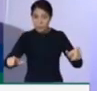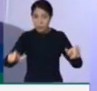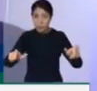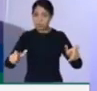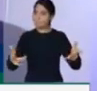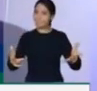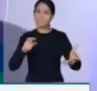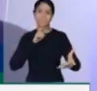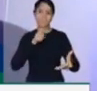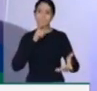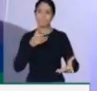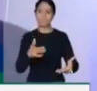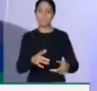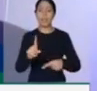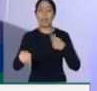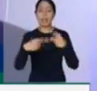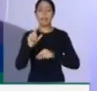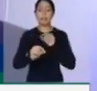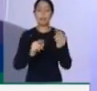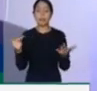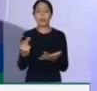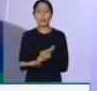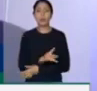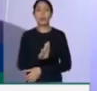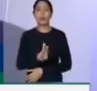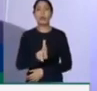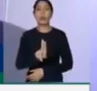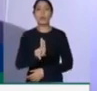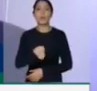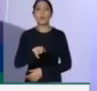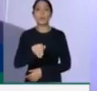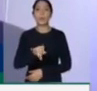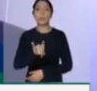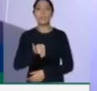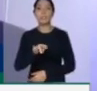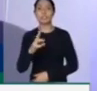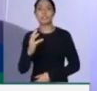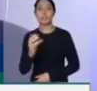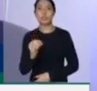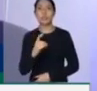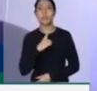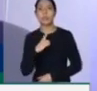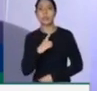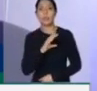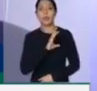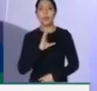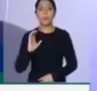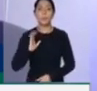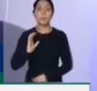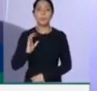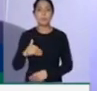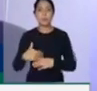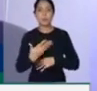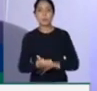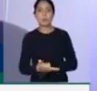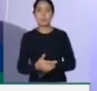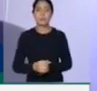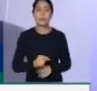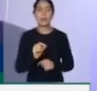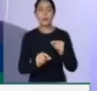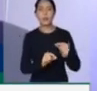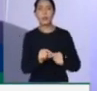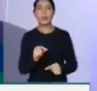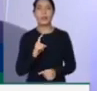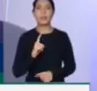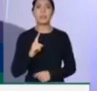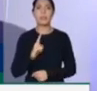Samar. E veio depois Brumadinho. Nós estamos com a comissão externa, porque a Vale quer agora fazer